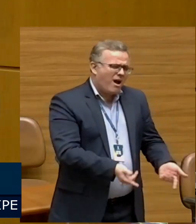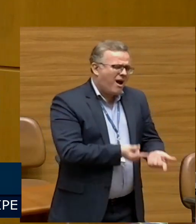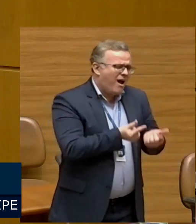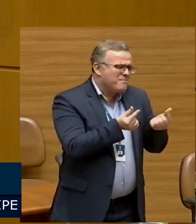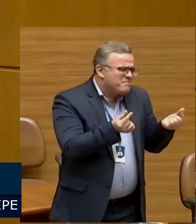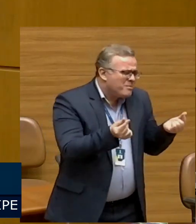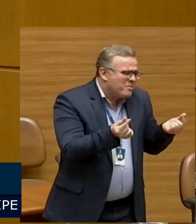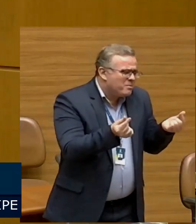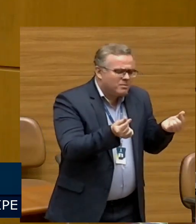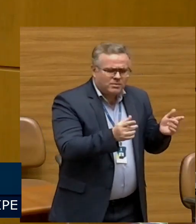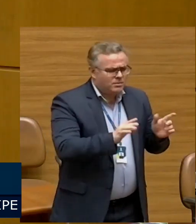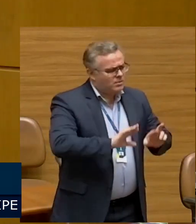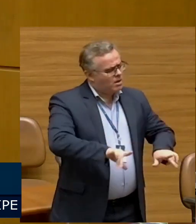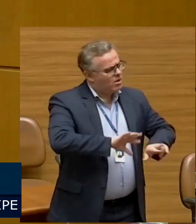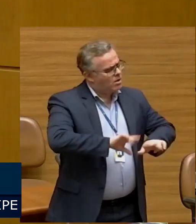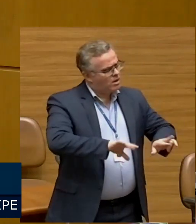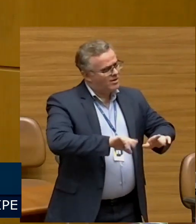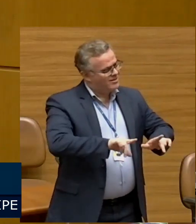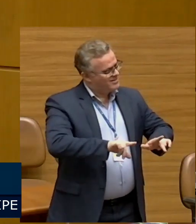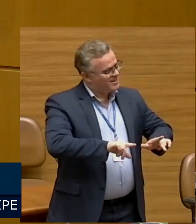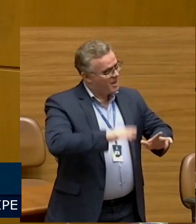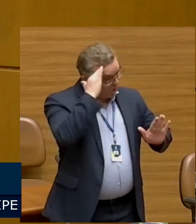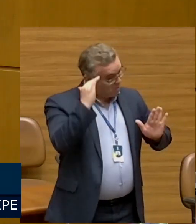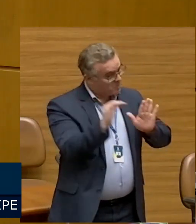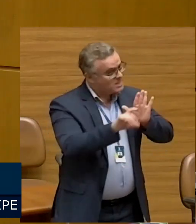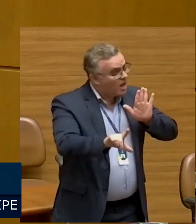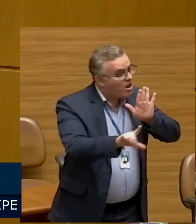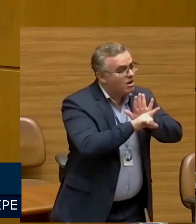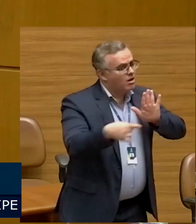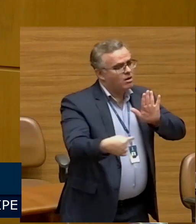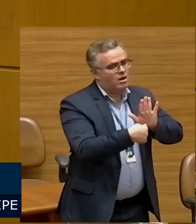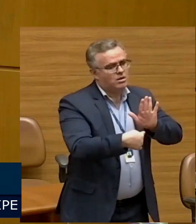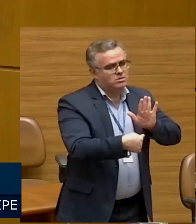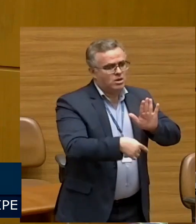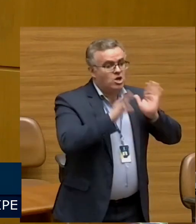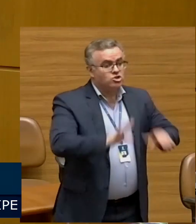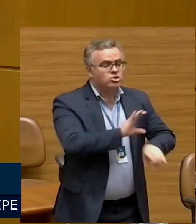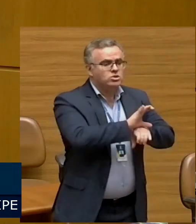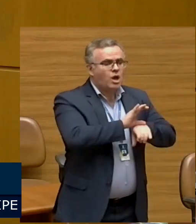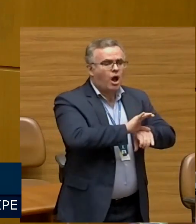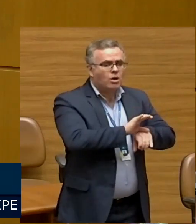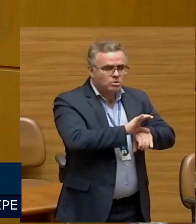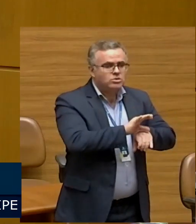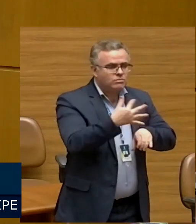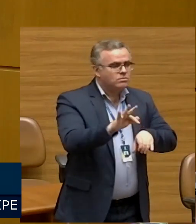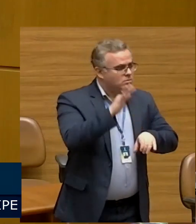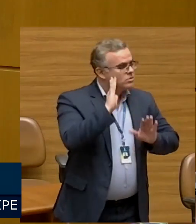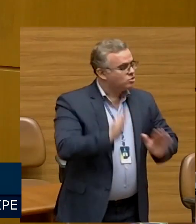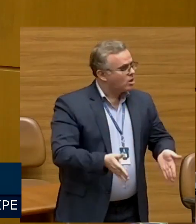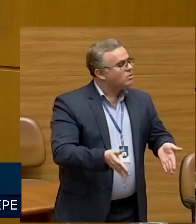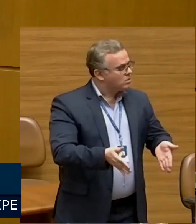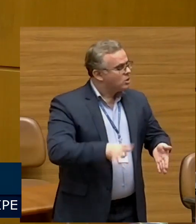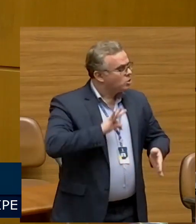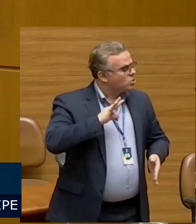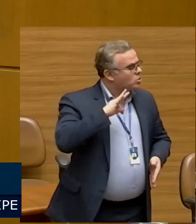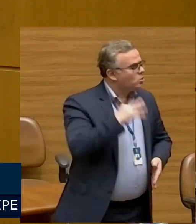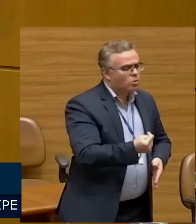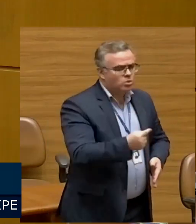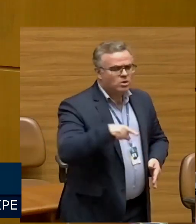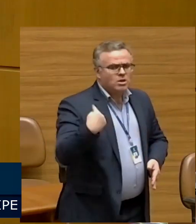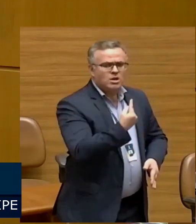seja cumprida. E parte de nós, está na Constituição de 88, a participação social de